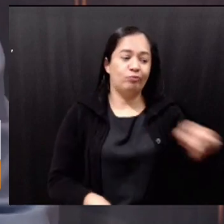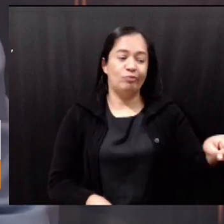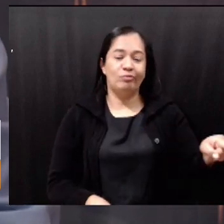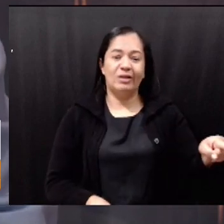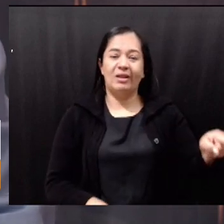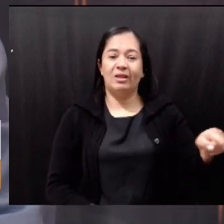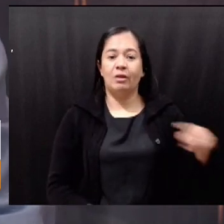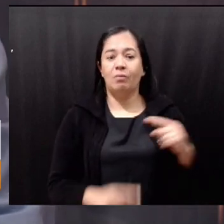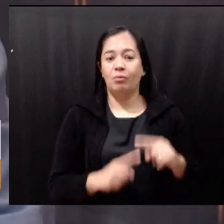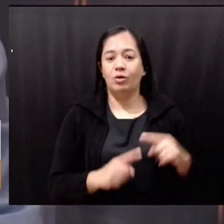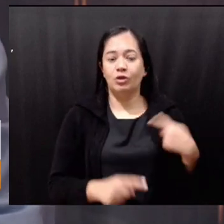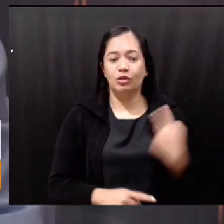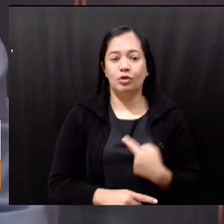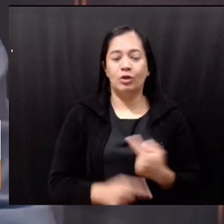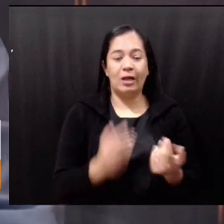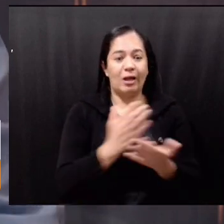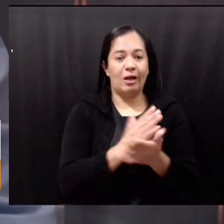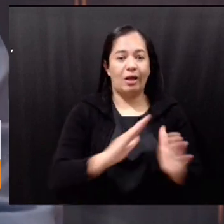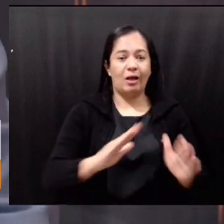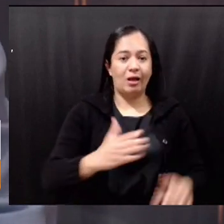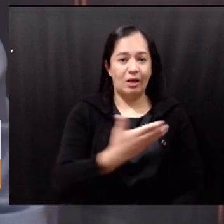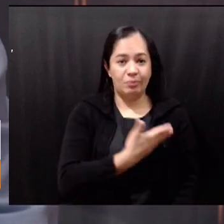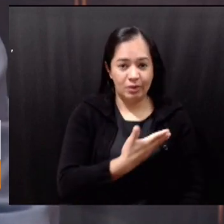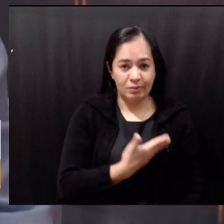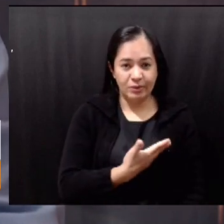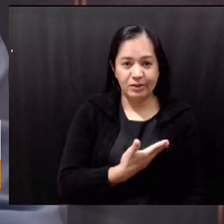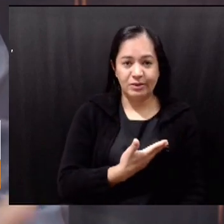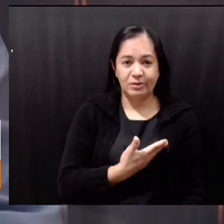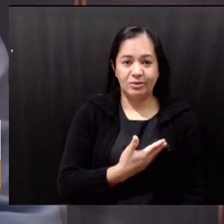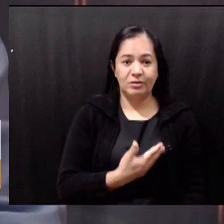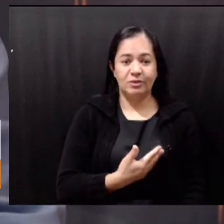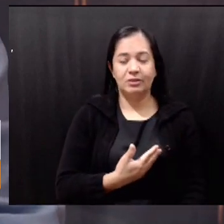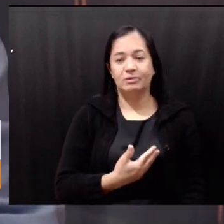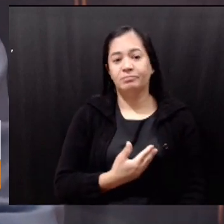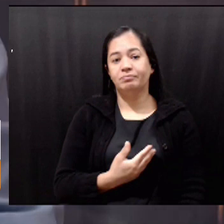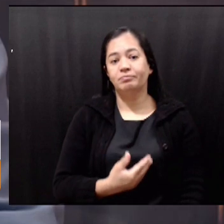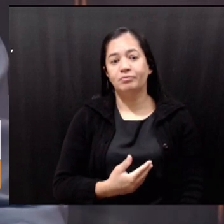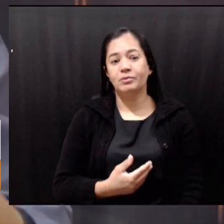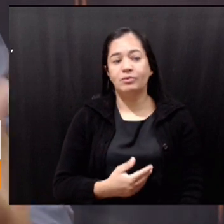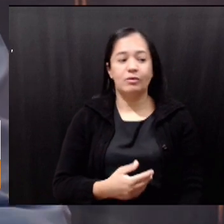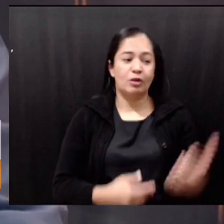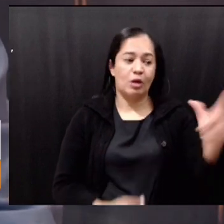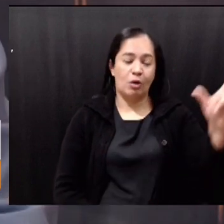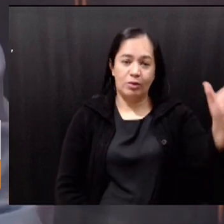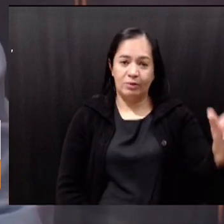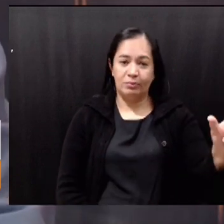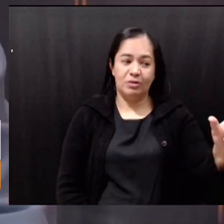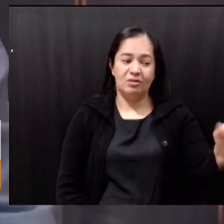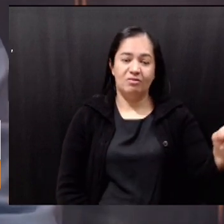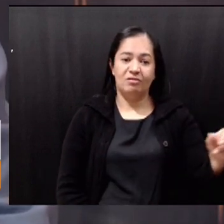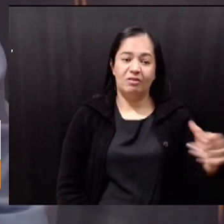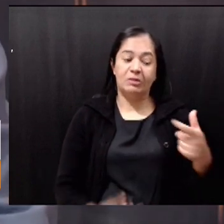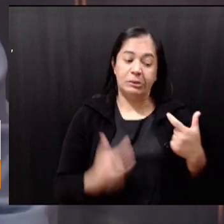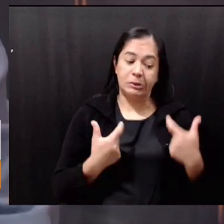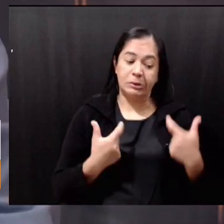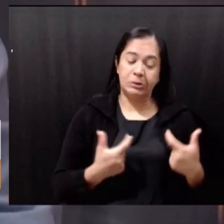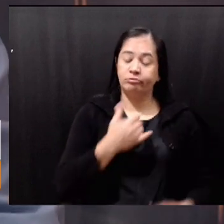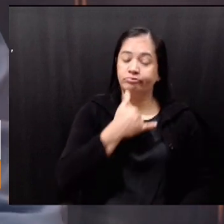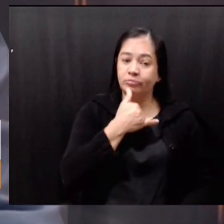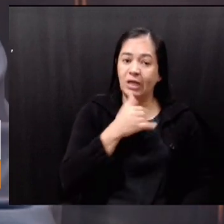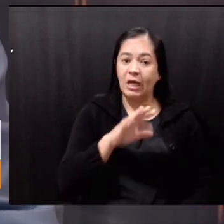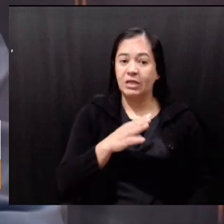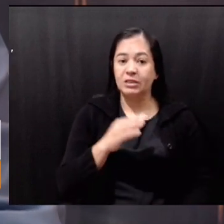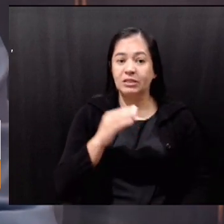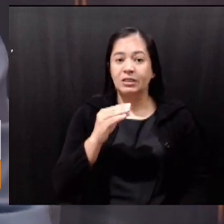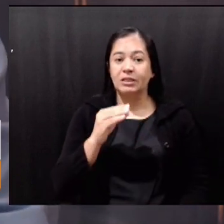exemplo, uma amizade de conveniência, o outro vai ficar chateado e talvez possa até tentar manipular.